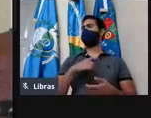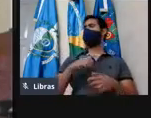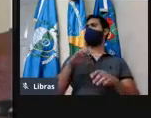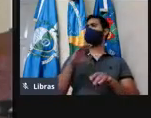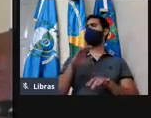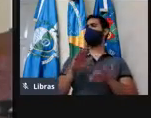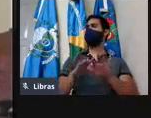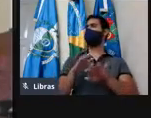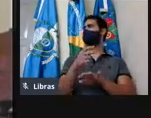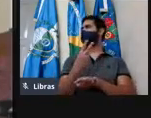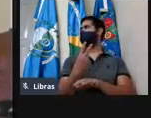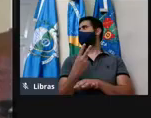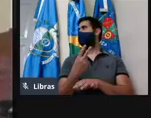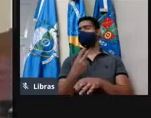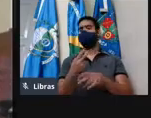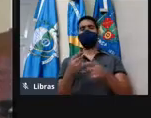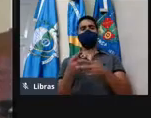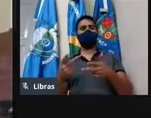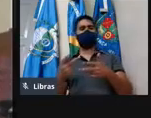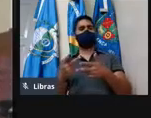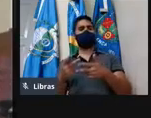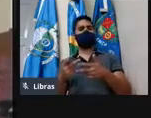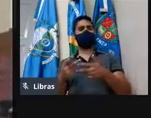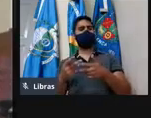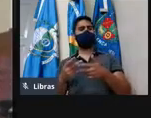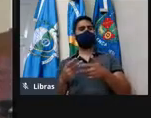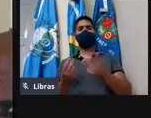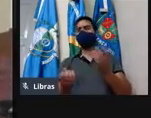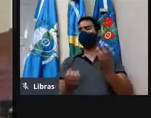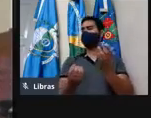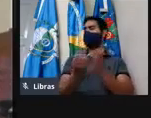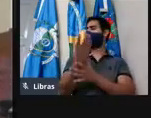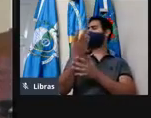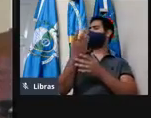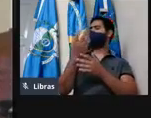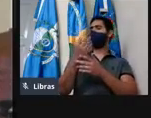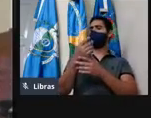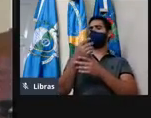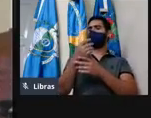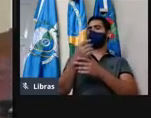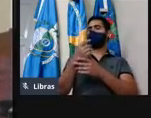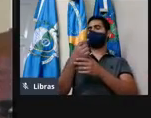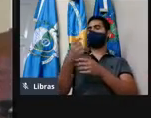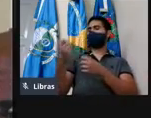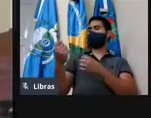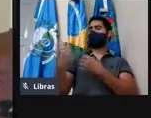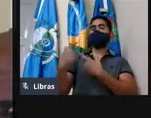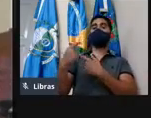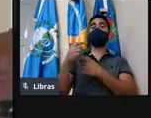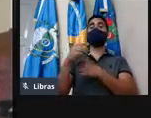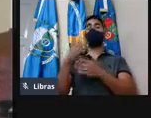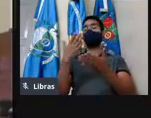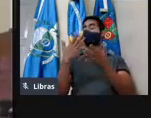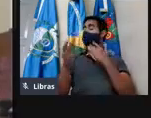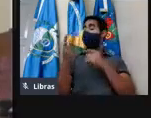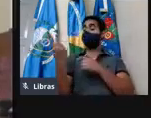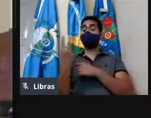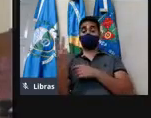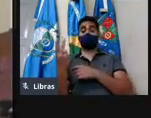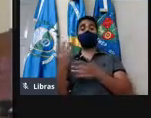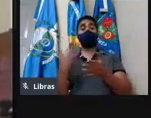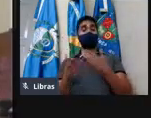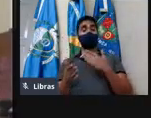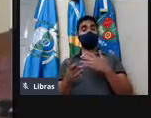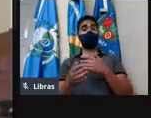propostas, duas situações que foram criadas contra ela, e ela perdeu todas duas, Paulo,